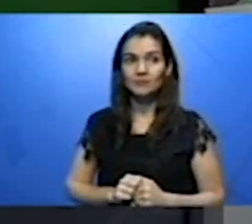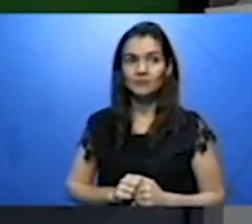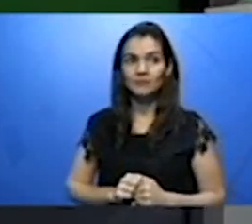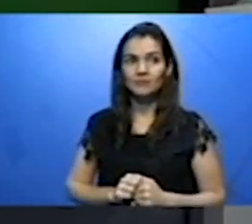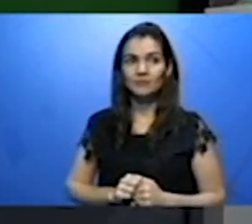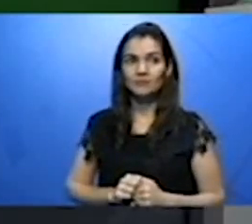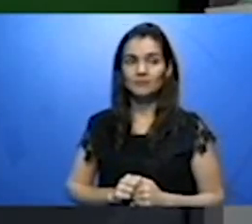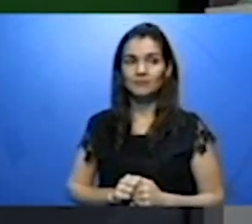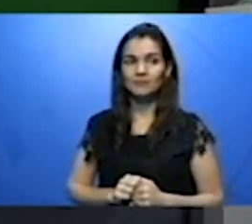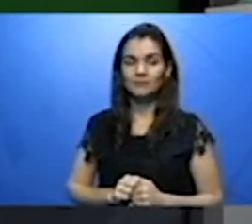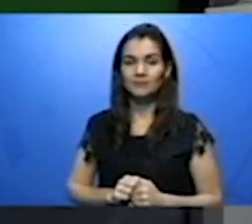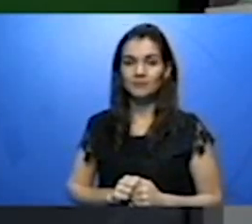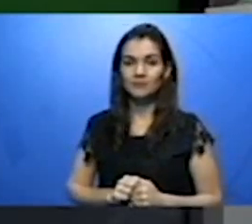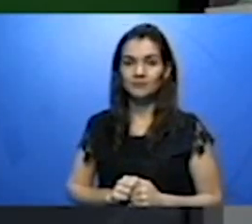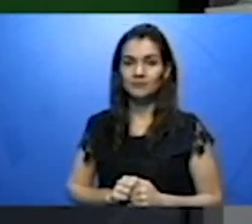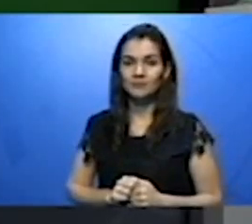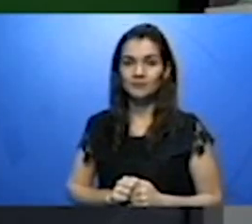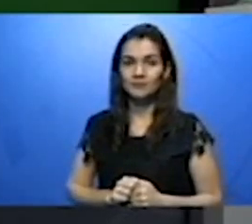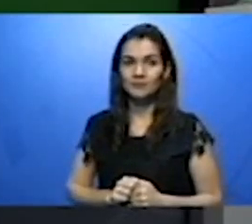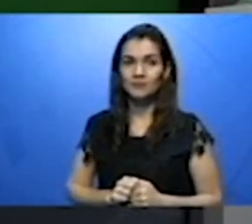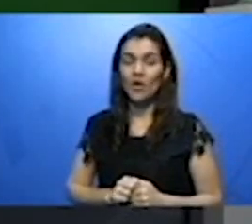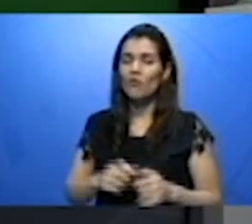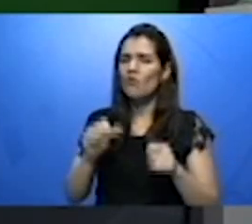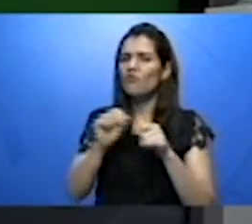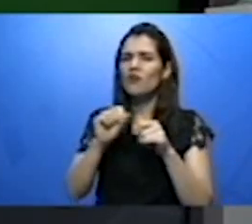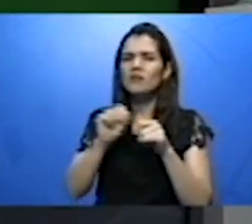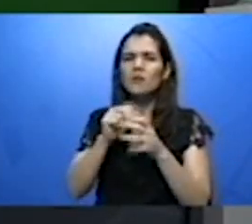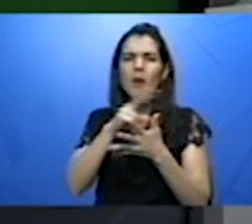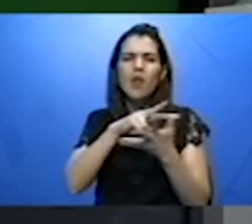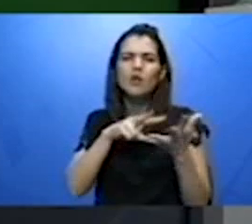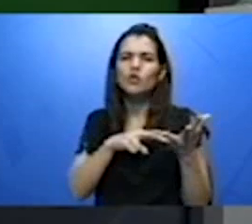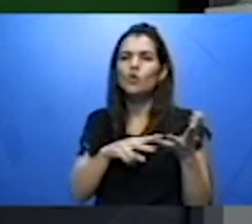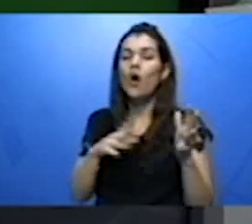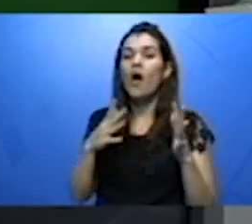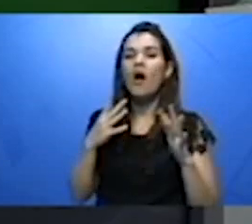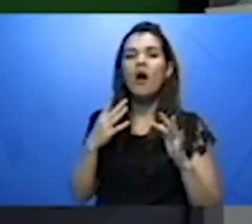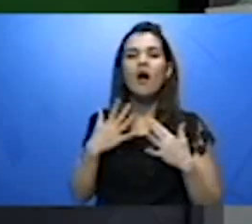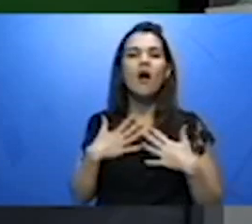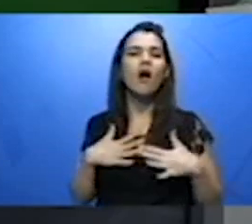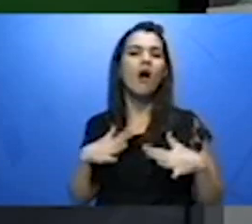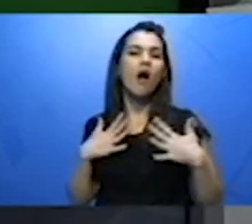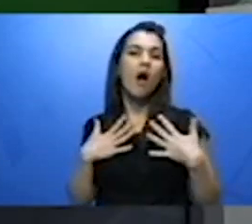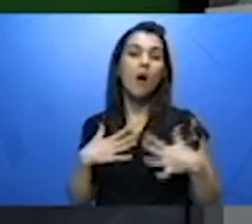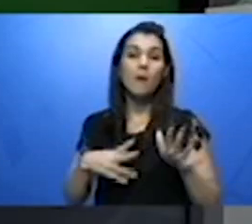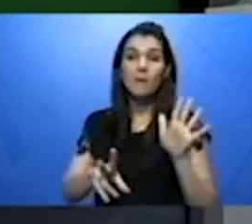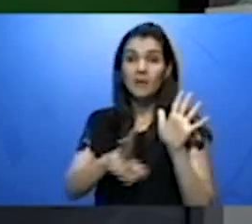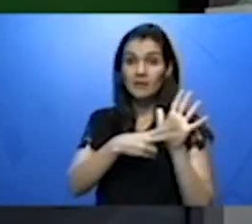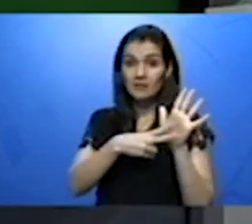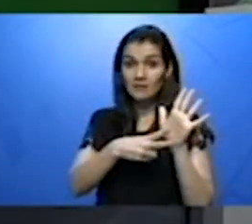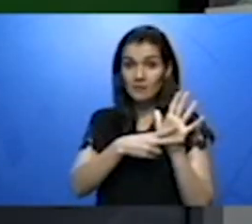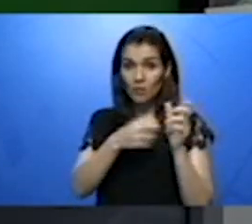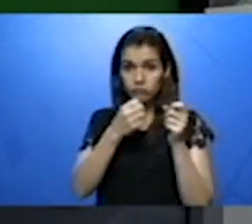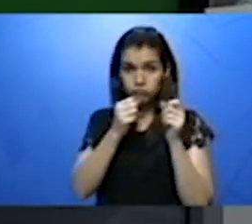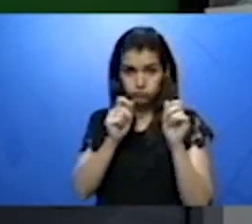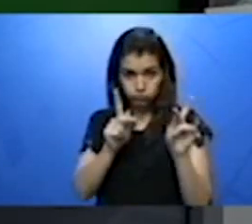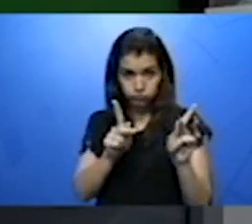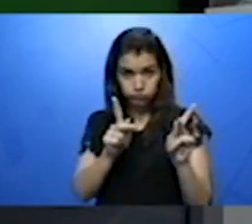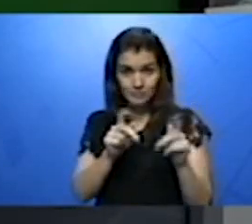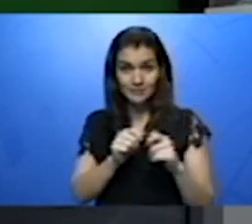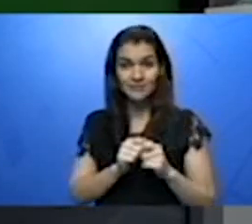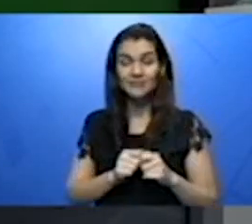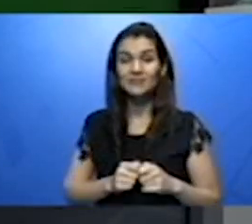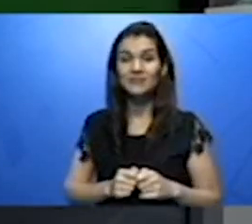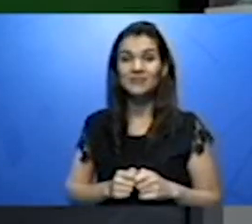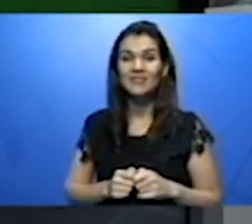Acompanha comigo a leitura tá bom fazer uma leitura bem tranquila para vocês prestarem bastante atenção então vamos